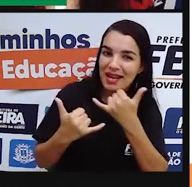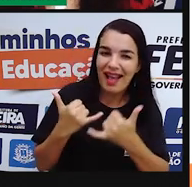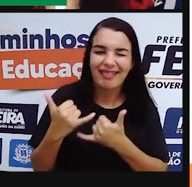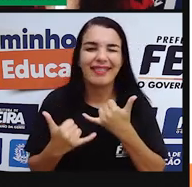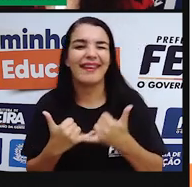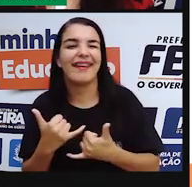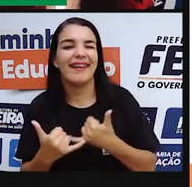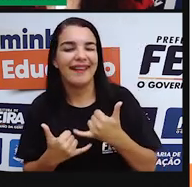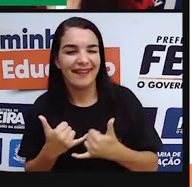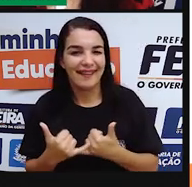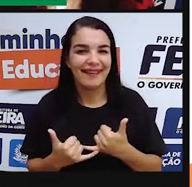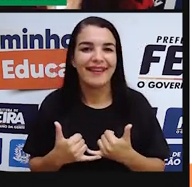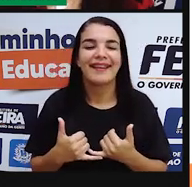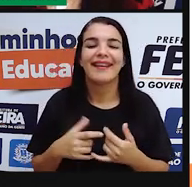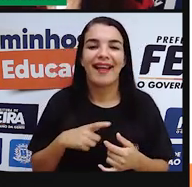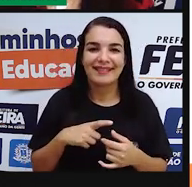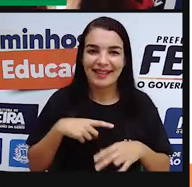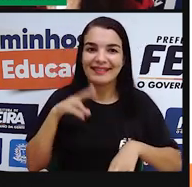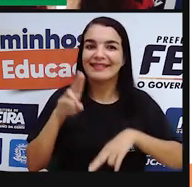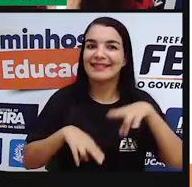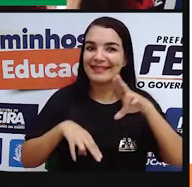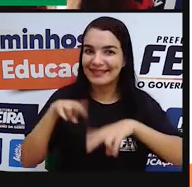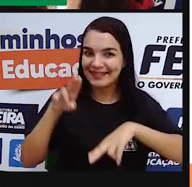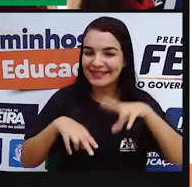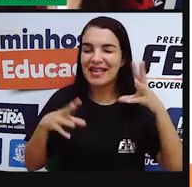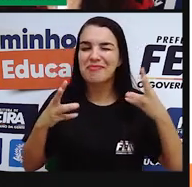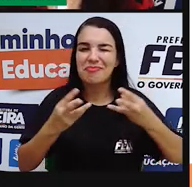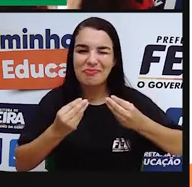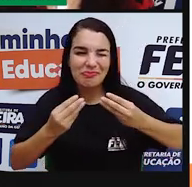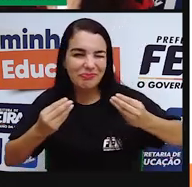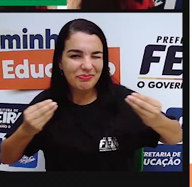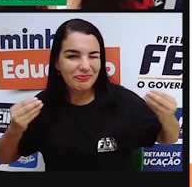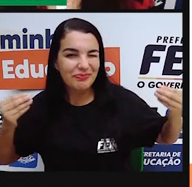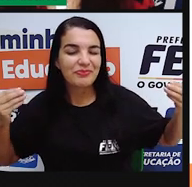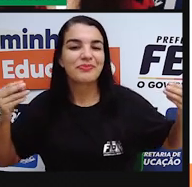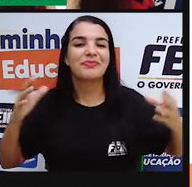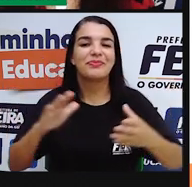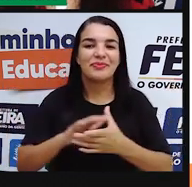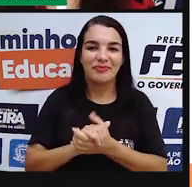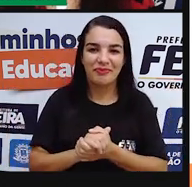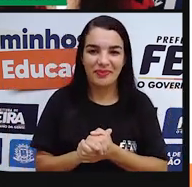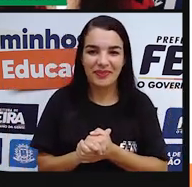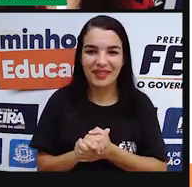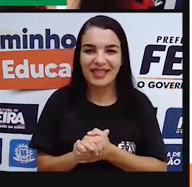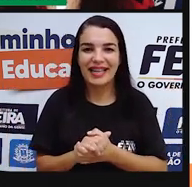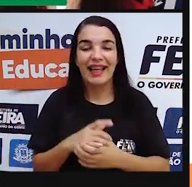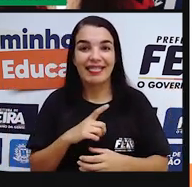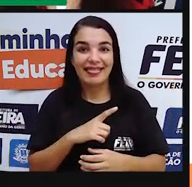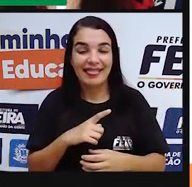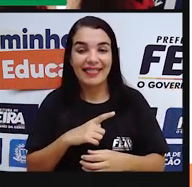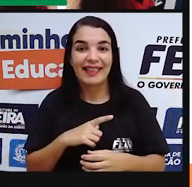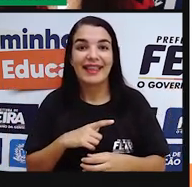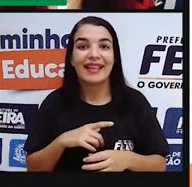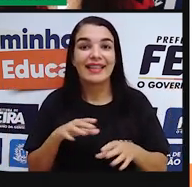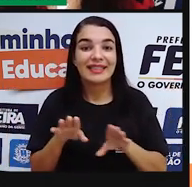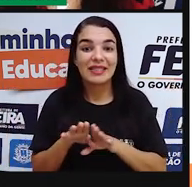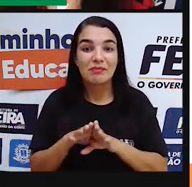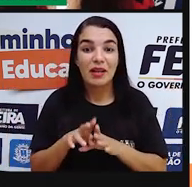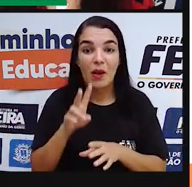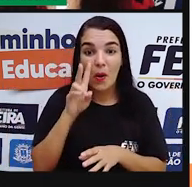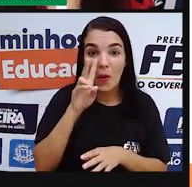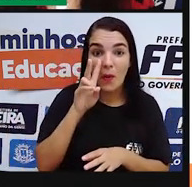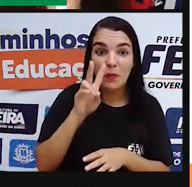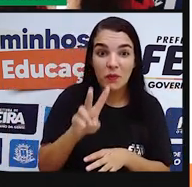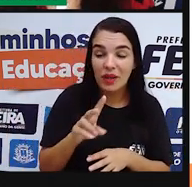a gente vai falar durante essa semana também sobre algumas brincadeiras que são feitas no São João, inclusive a gente até